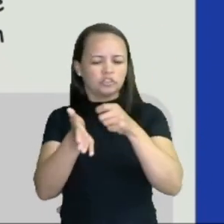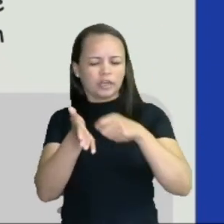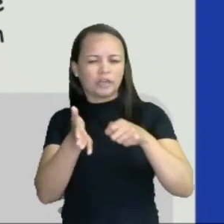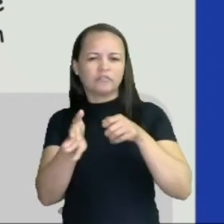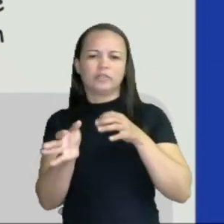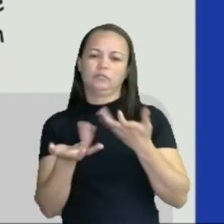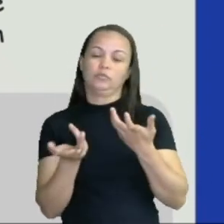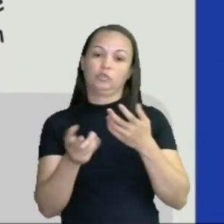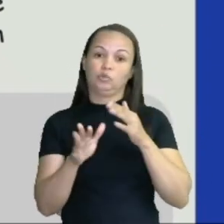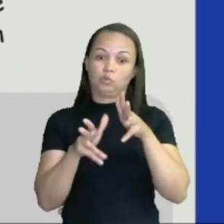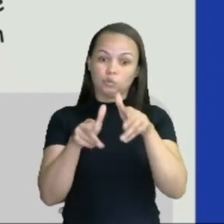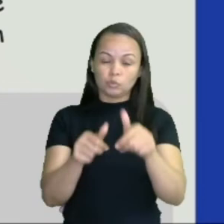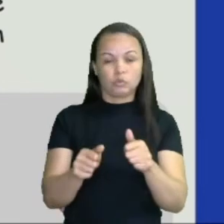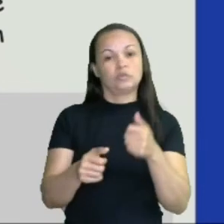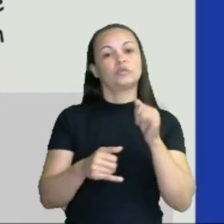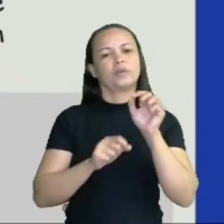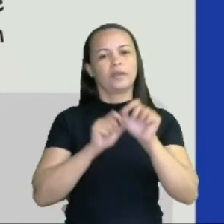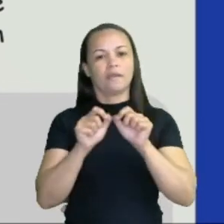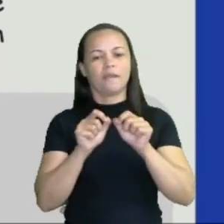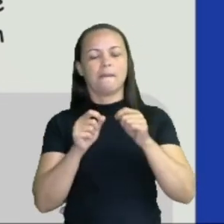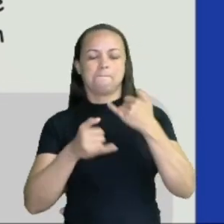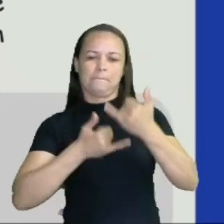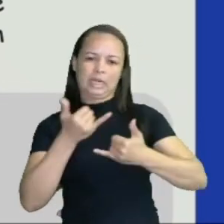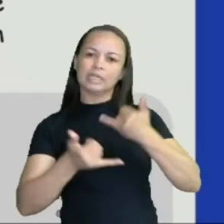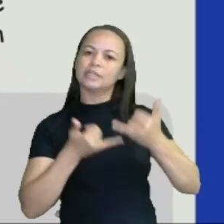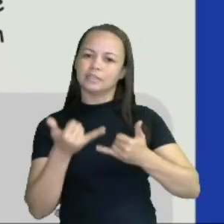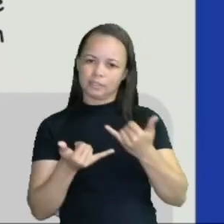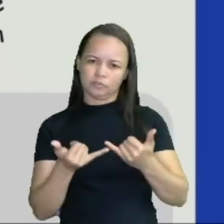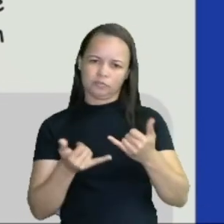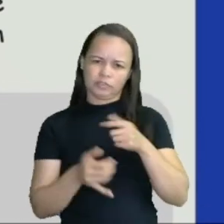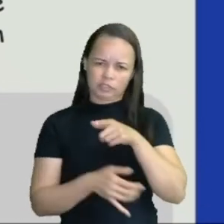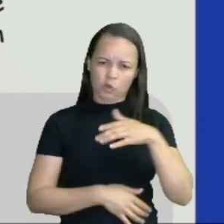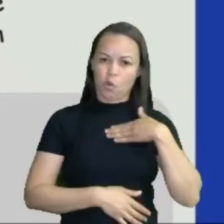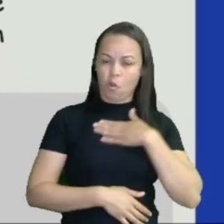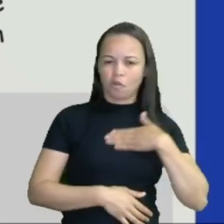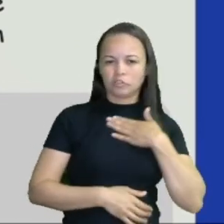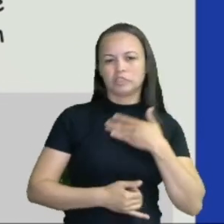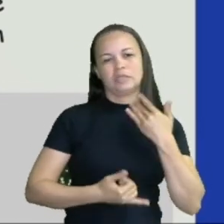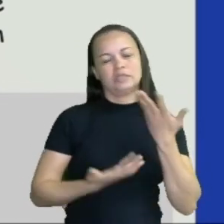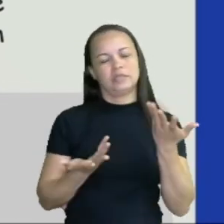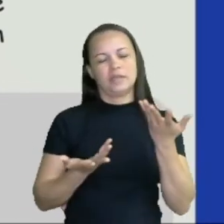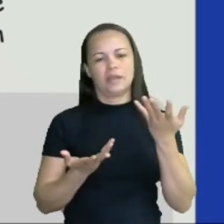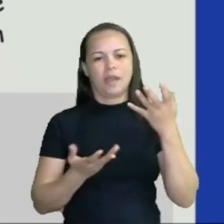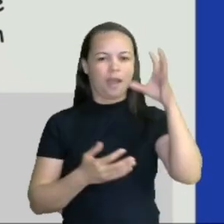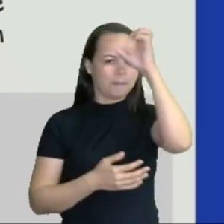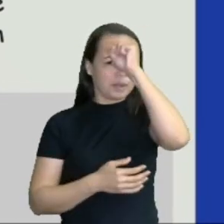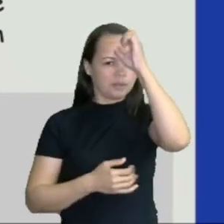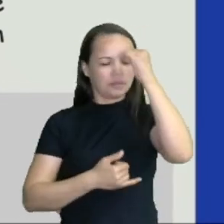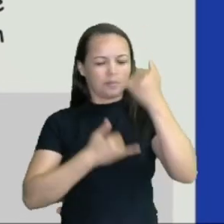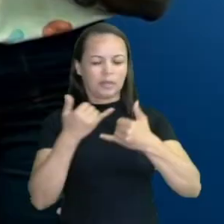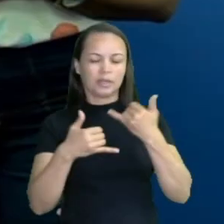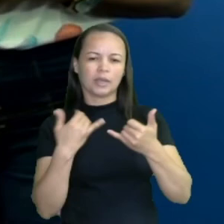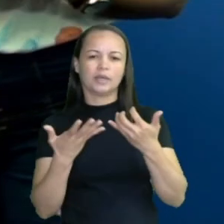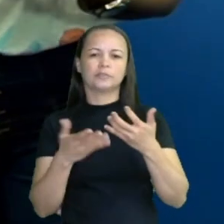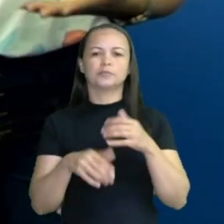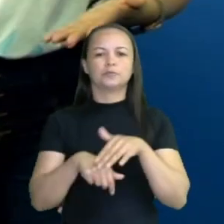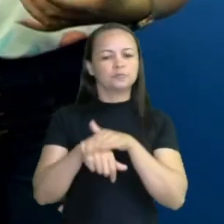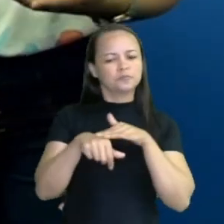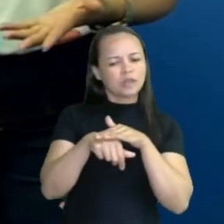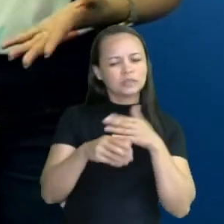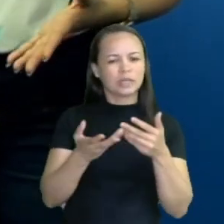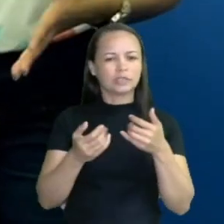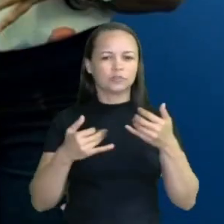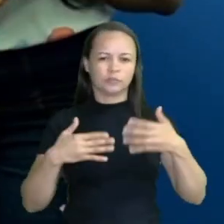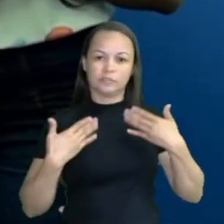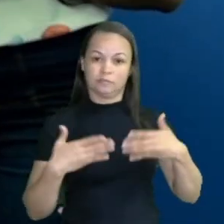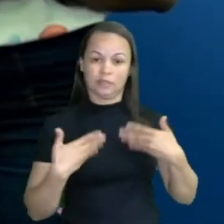isso brincando. Quem não gosta de aprender brincando, não é? E, além disso, a gente está ali conversando, brincando com as pessoas,